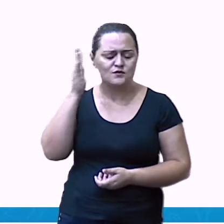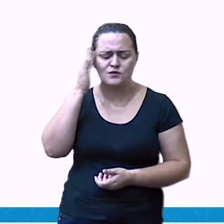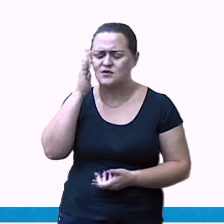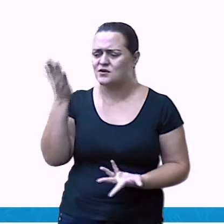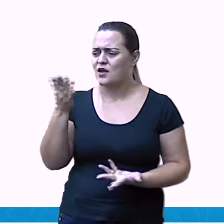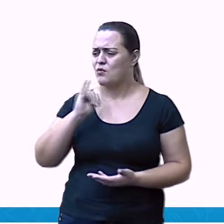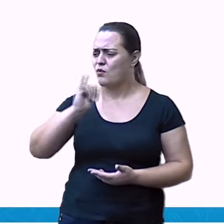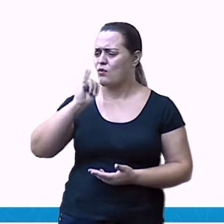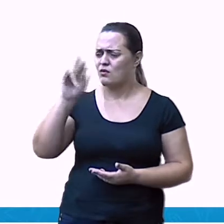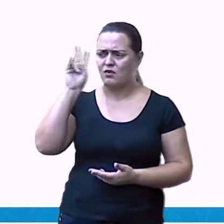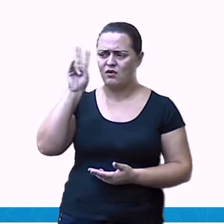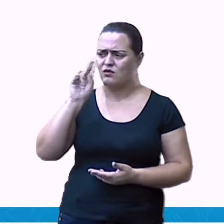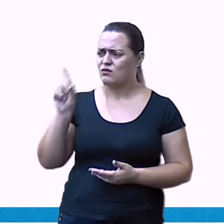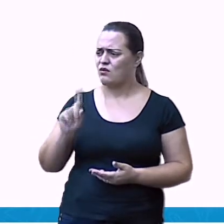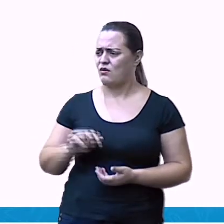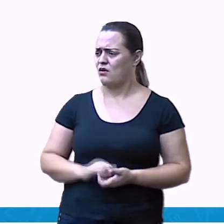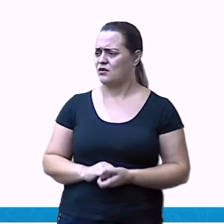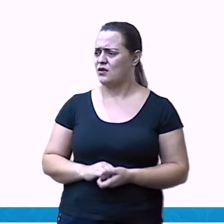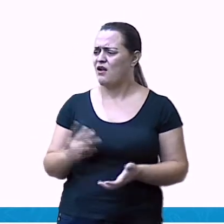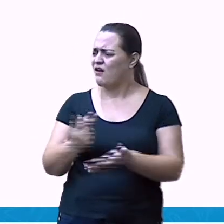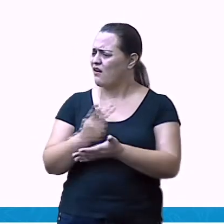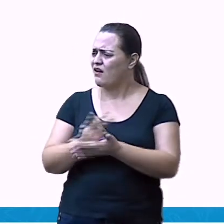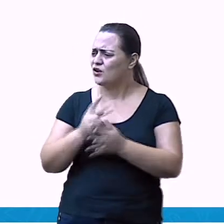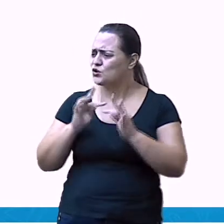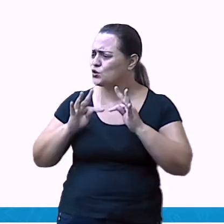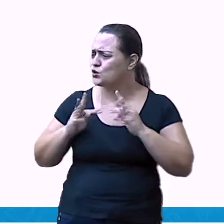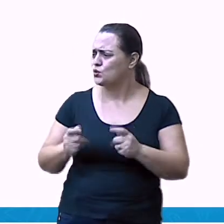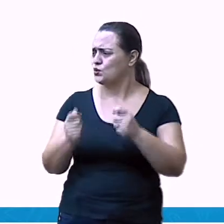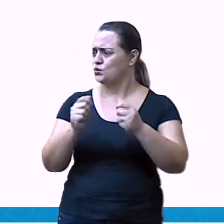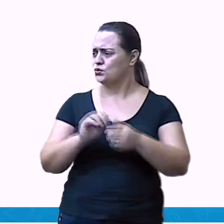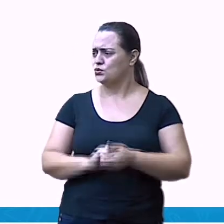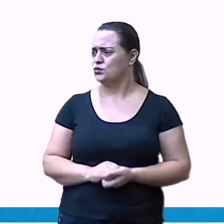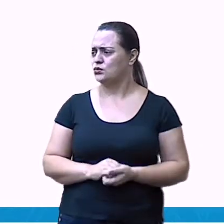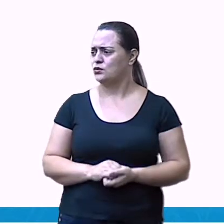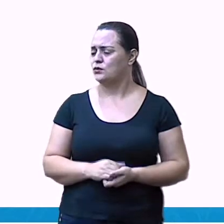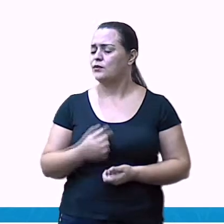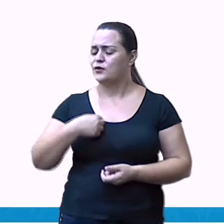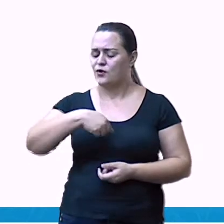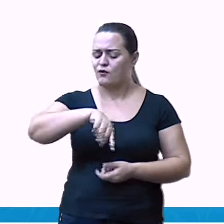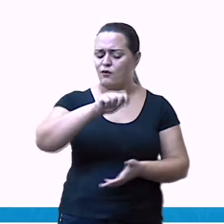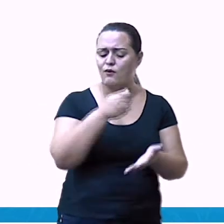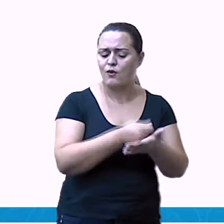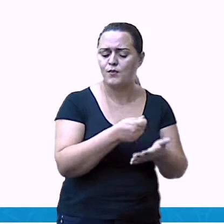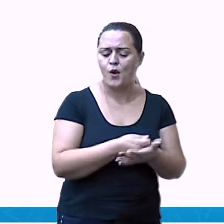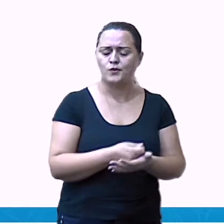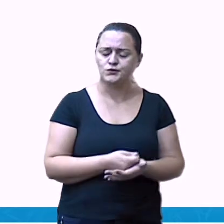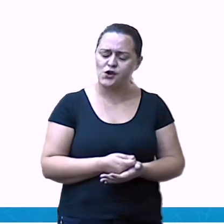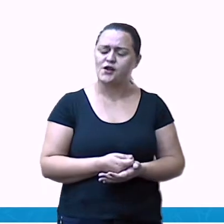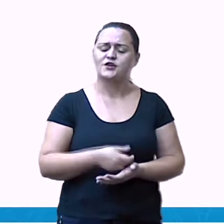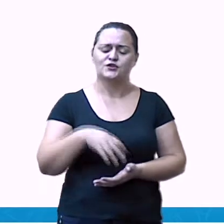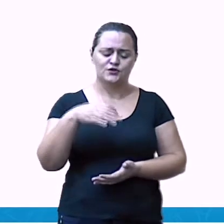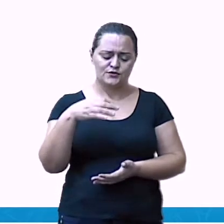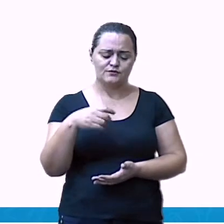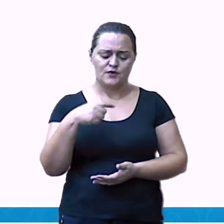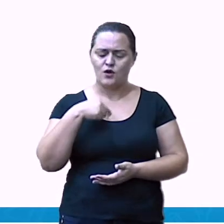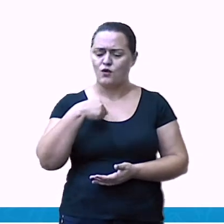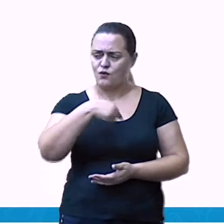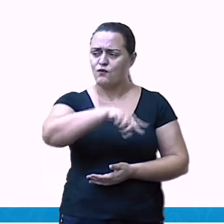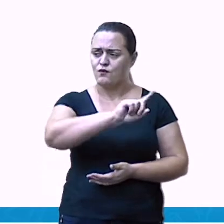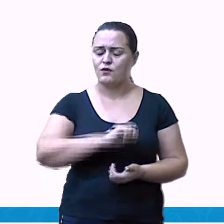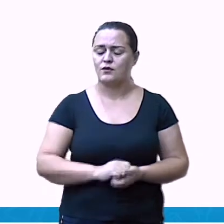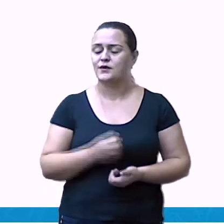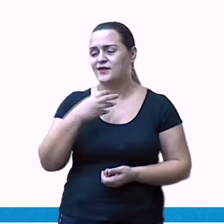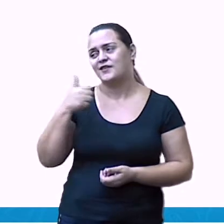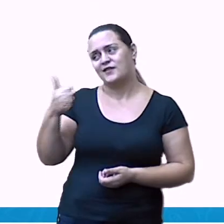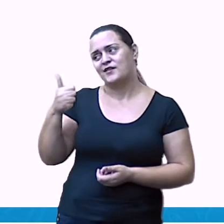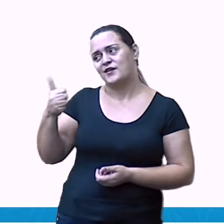contar histórias. Erra todas, mas vou comprar o chiclete assim mesmo. Está